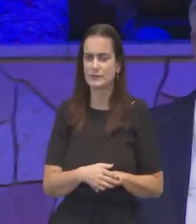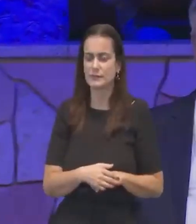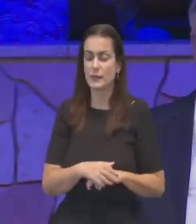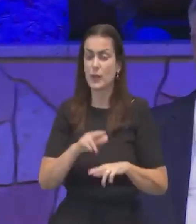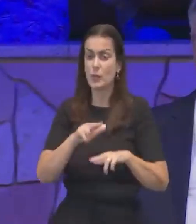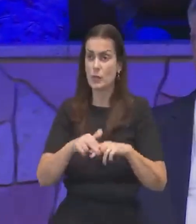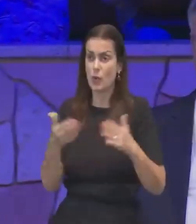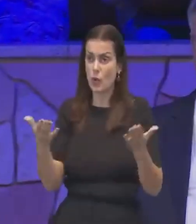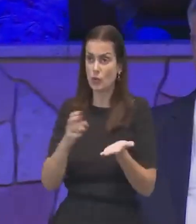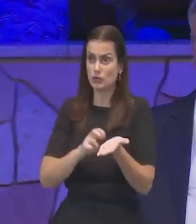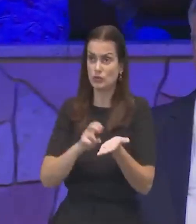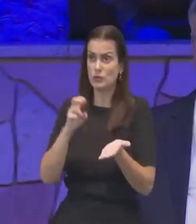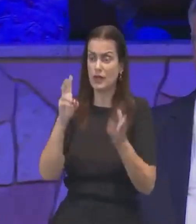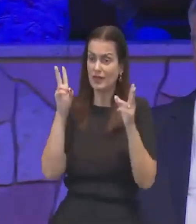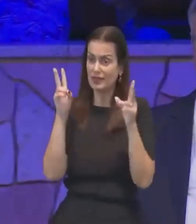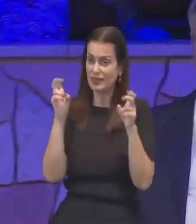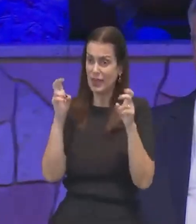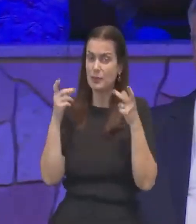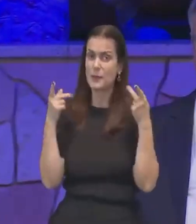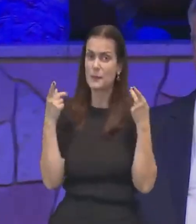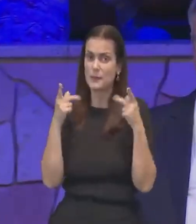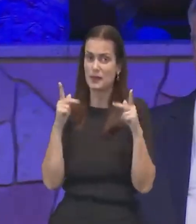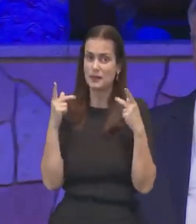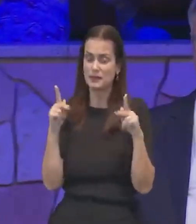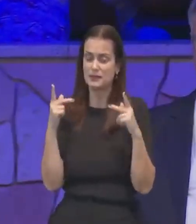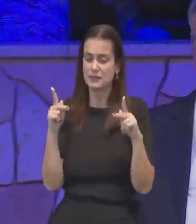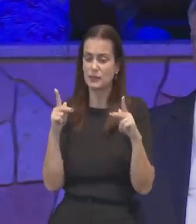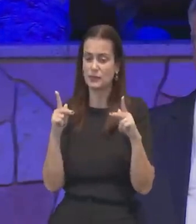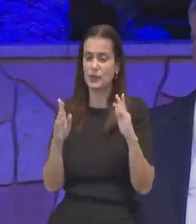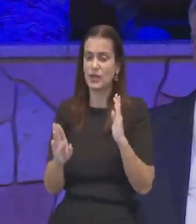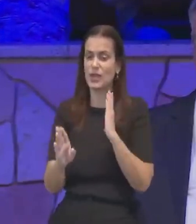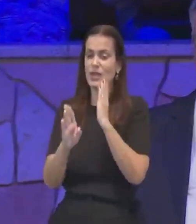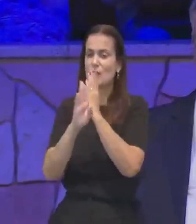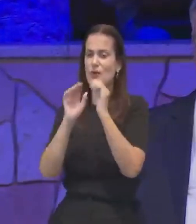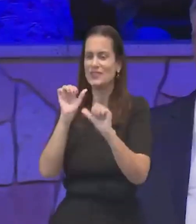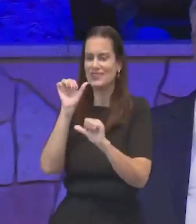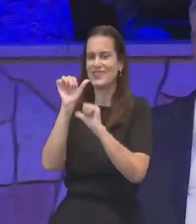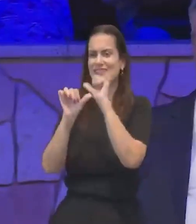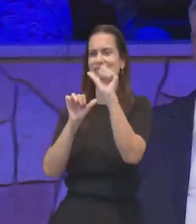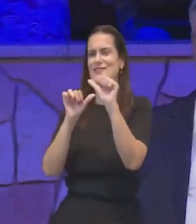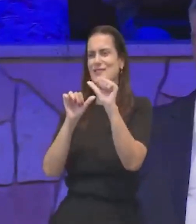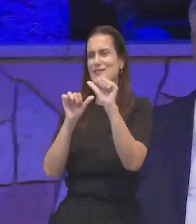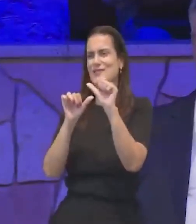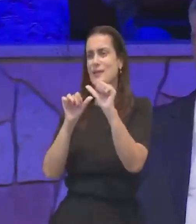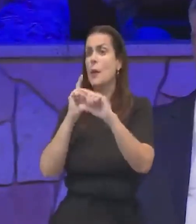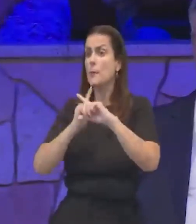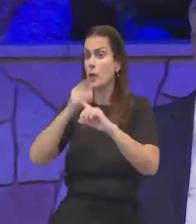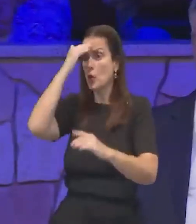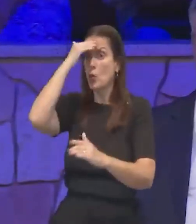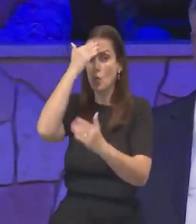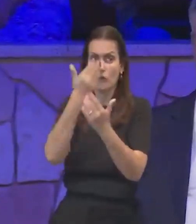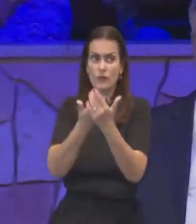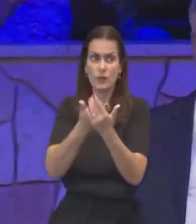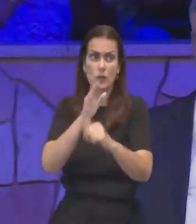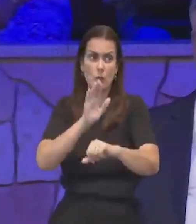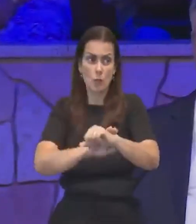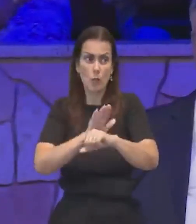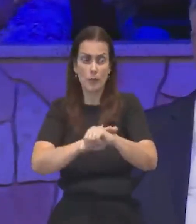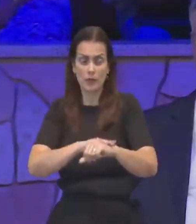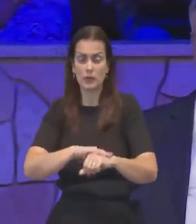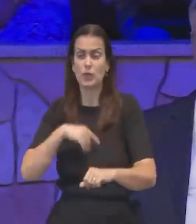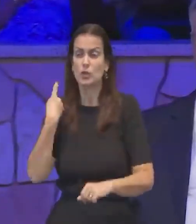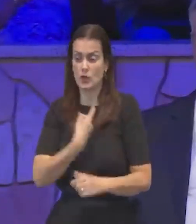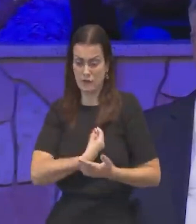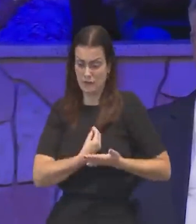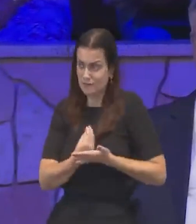Por isso, nessa manhã, o tema dessa pregação, um encontro transformador, porque eu creio que quando nós nos rendemos